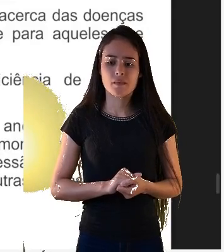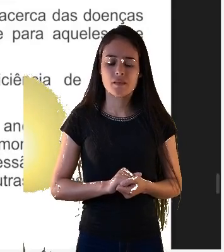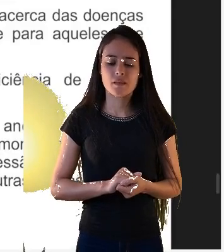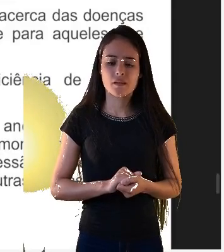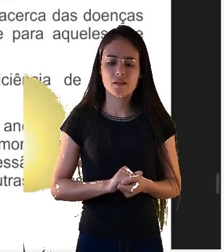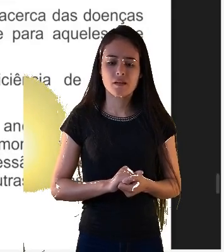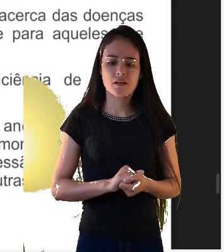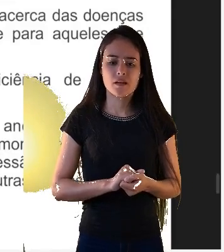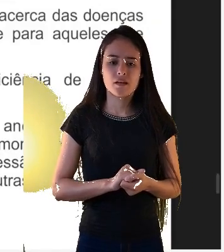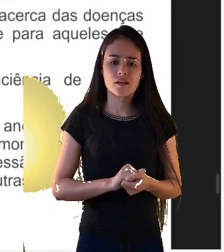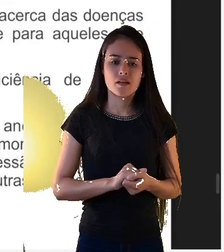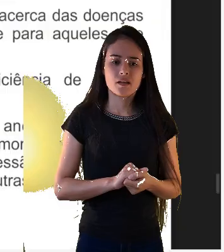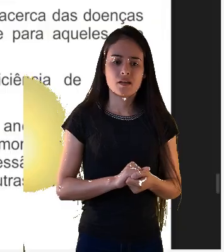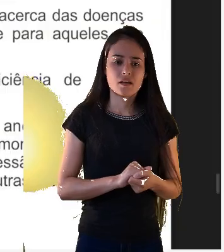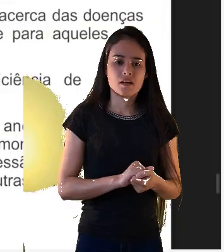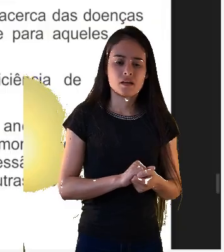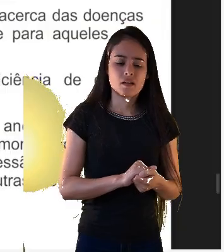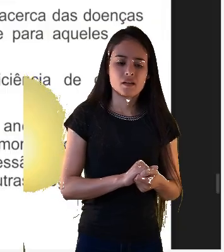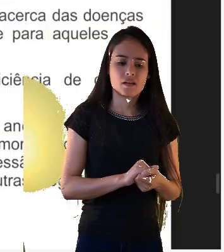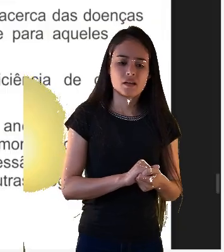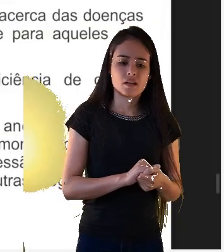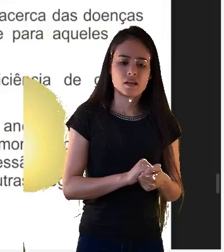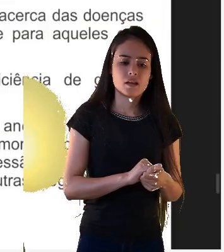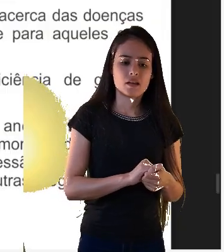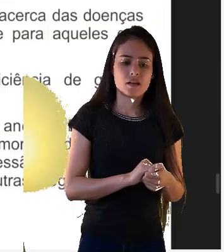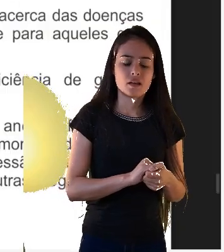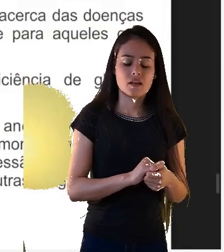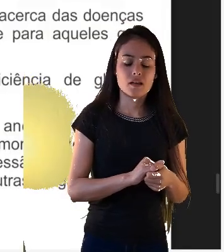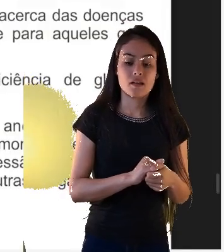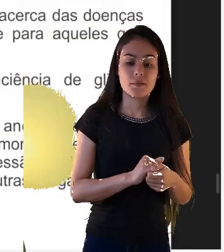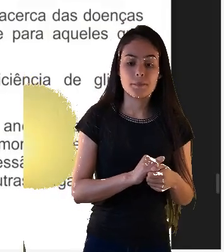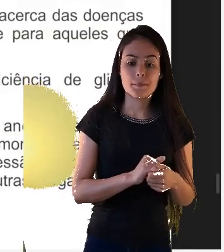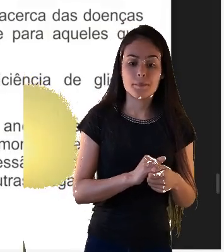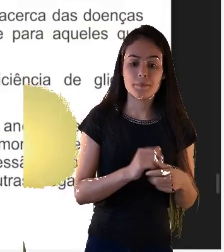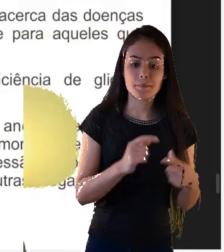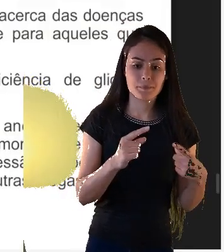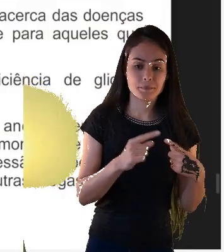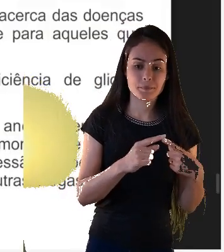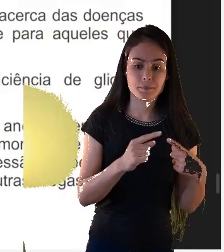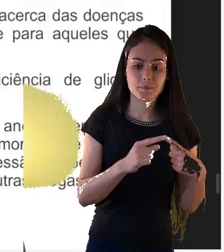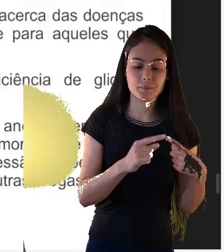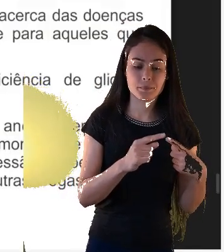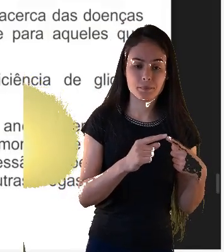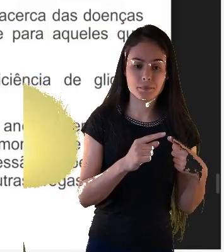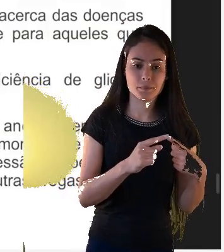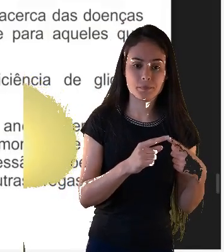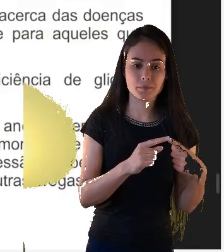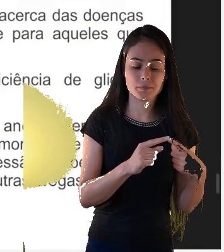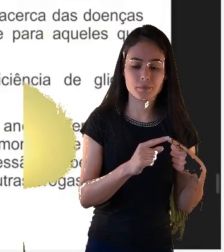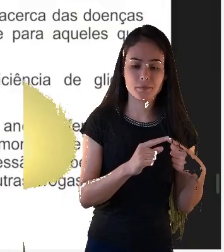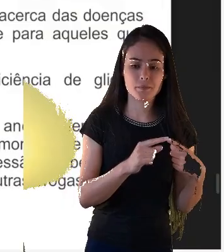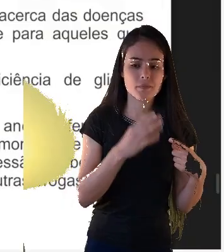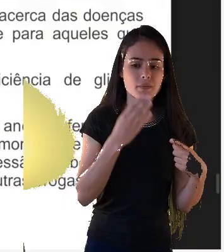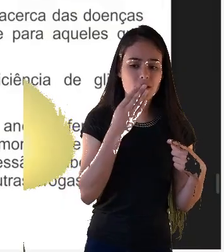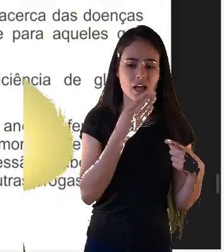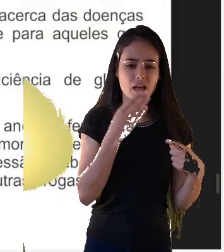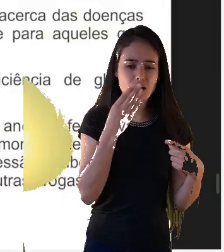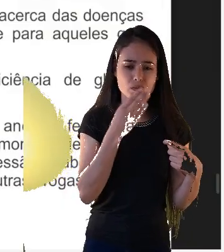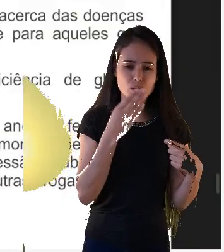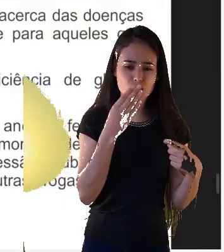separou por alguns grupos. O primeiro de geneticamente determinados, né? Como, por exemplo, doença